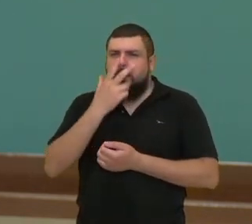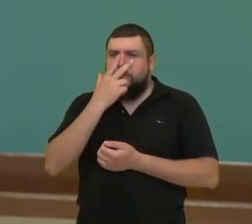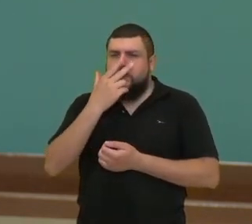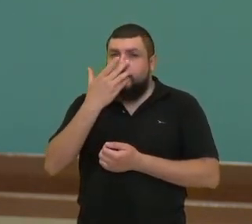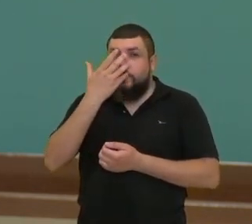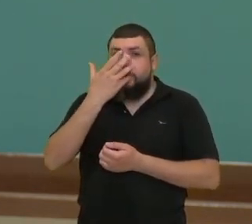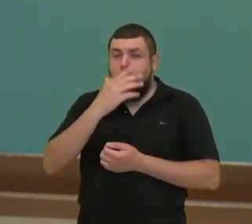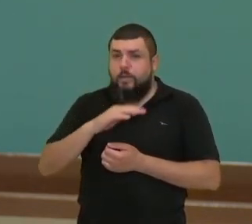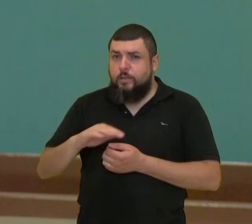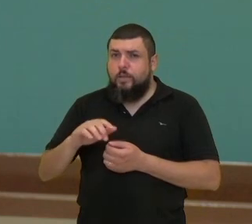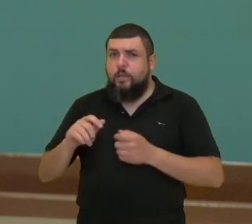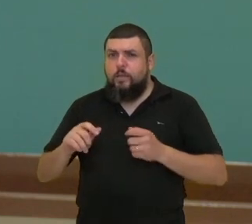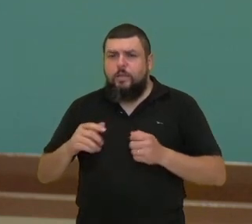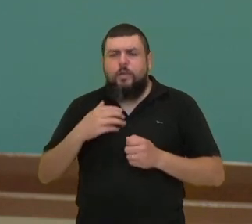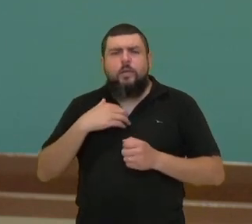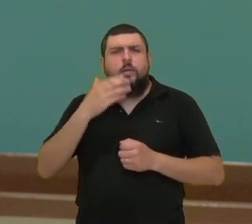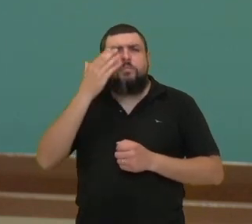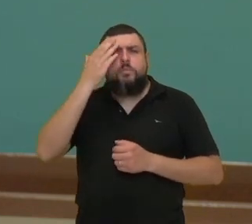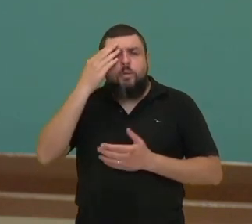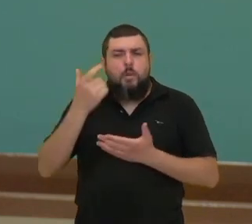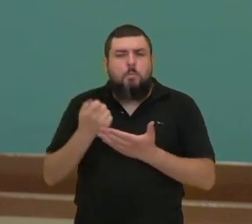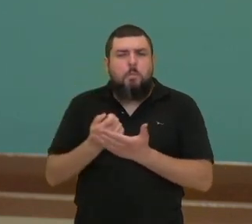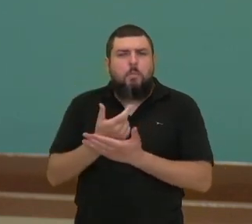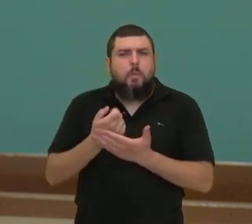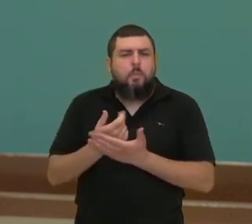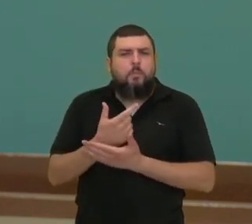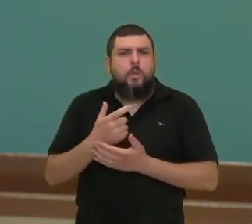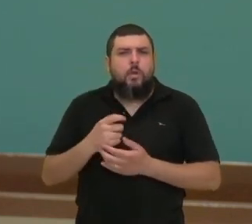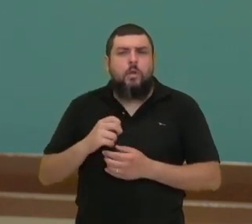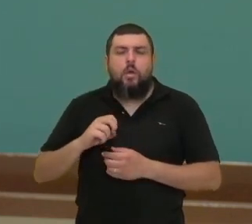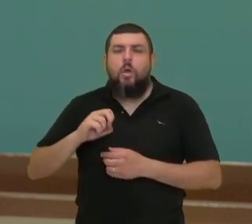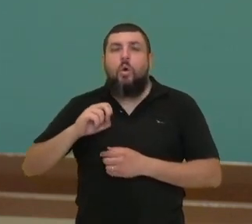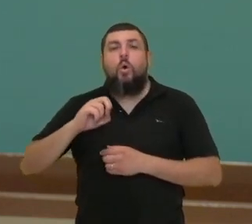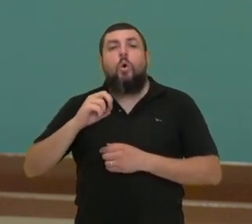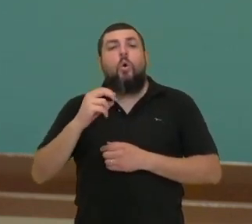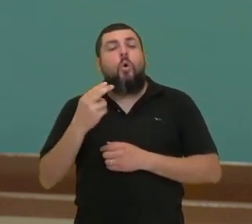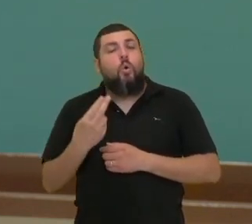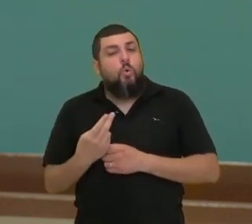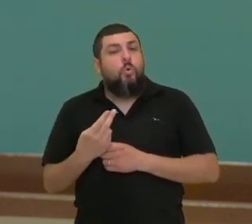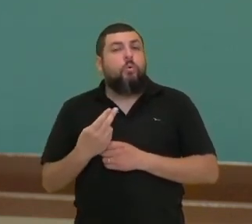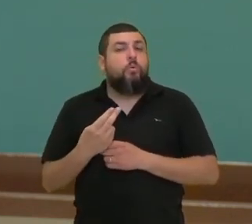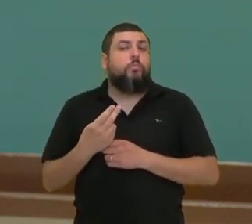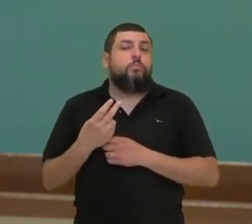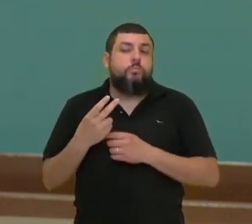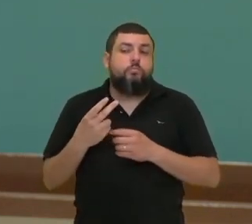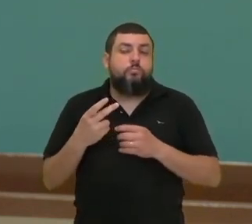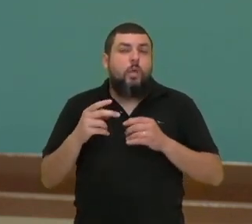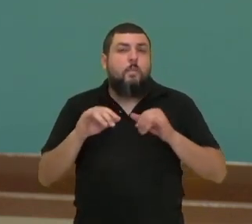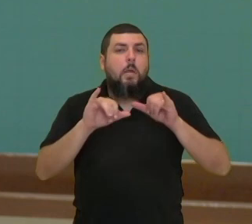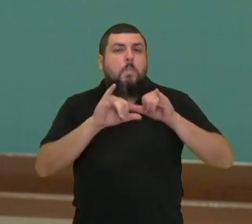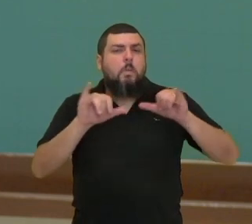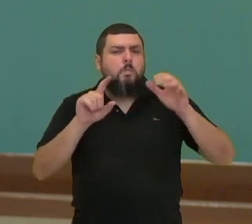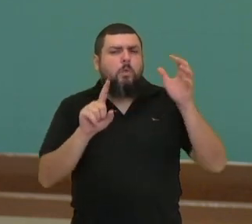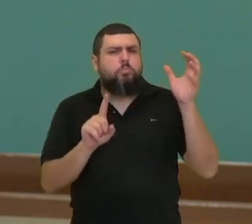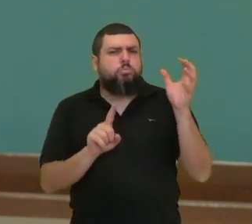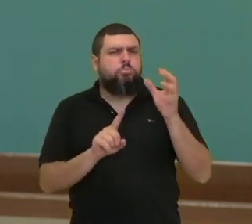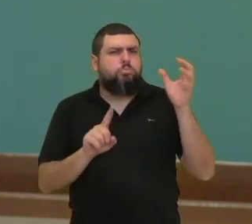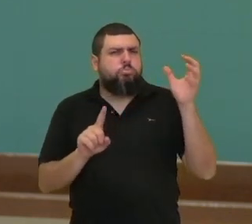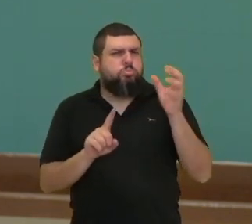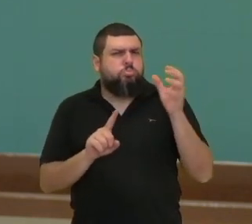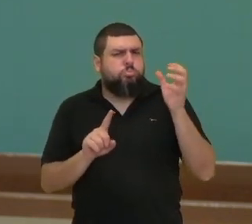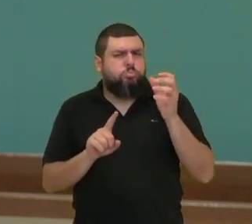para serem consumidoras? Ou será que a publicidade infantil muitas vezes é abusiva com relação